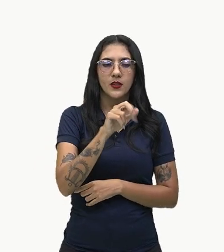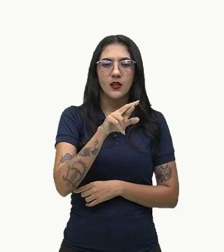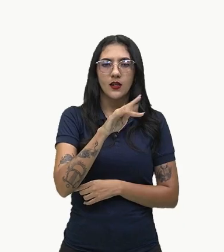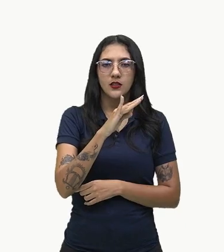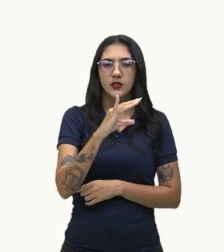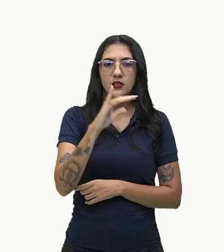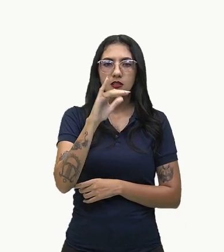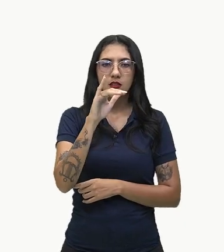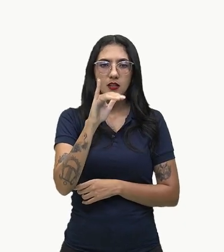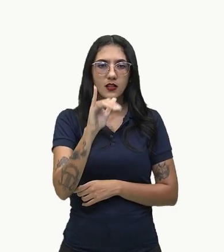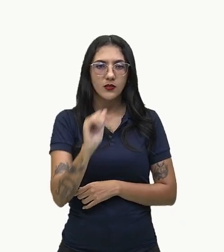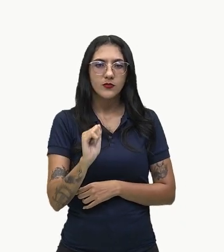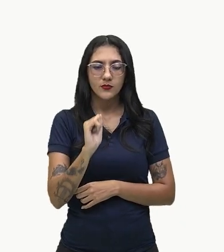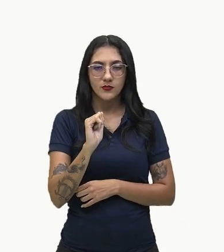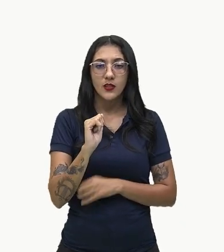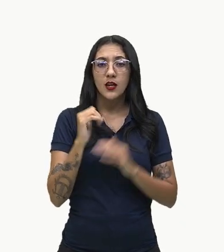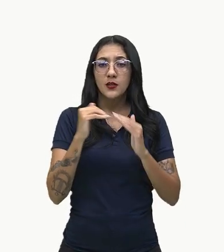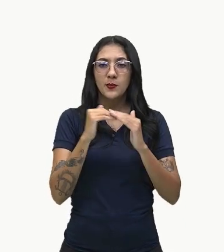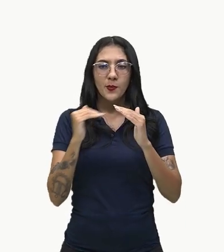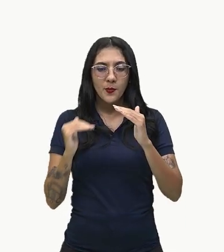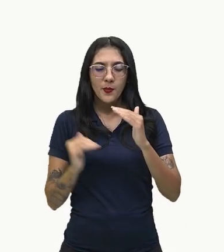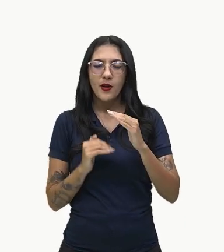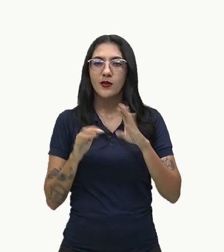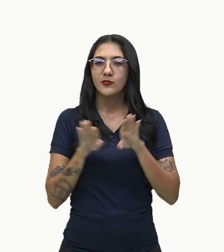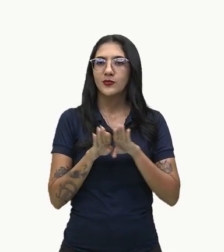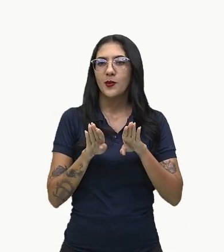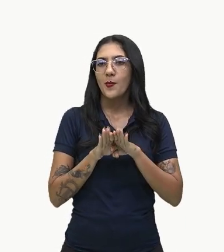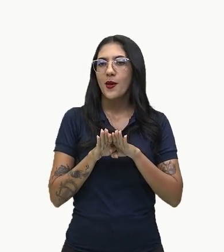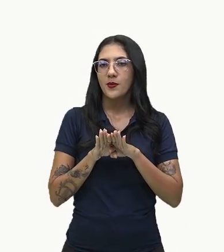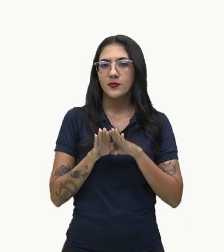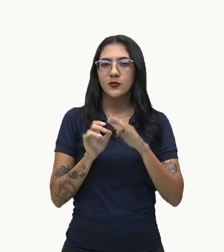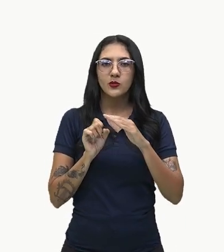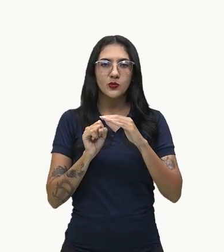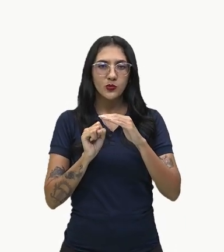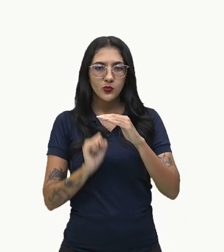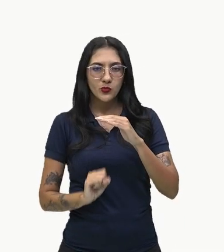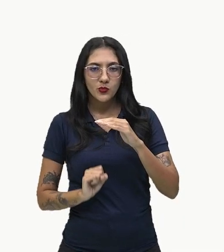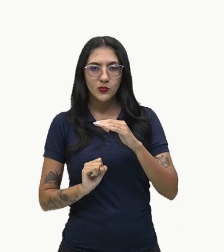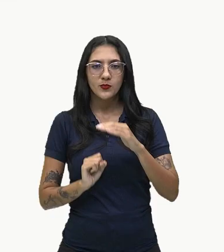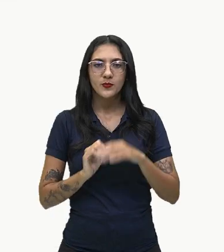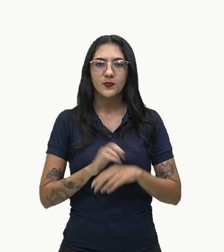a zona temperada sul e a zona polar antártica.